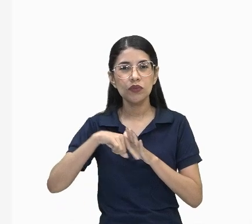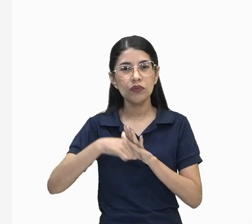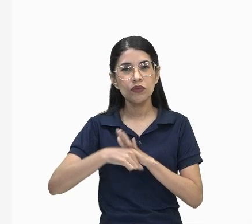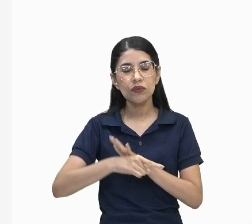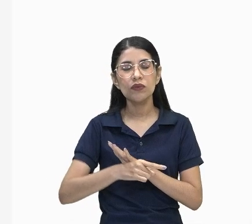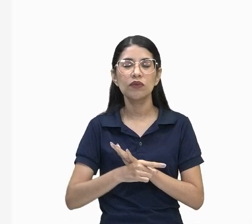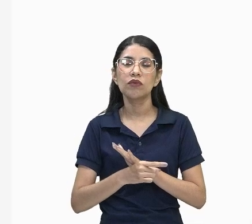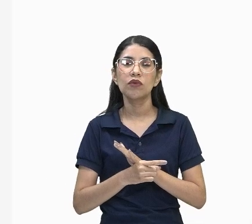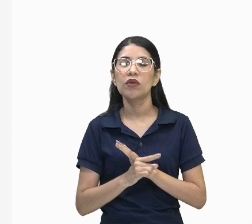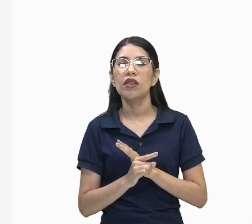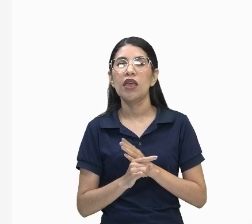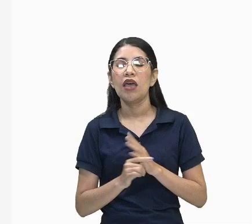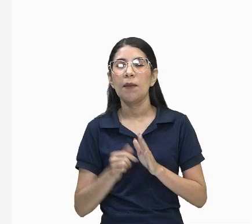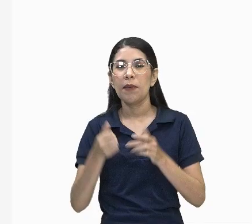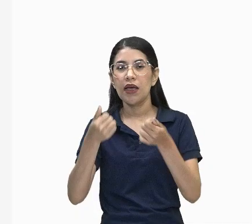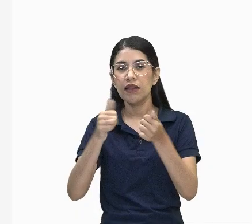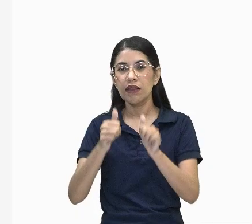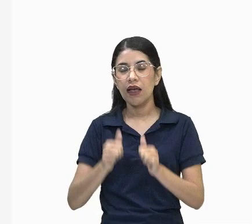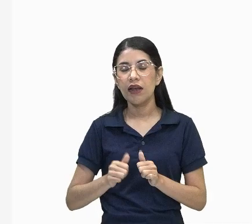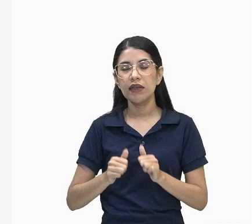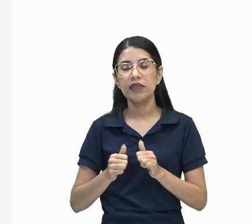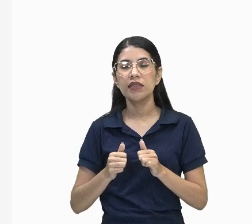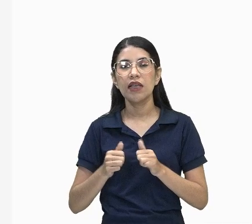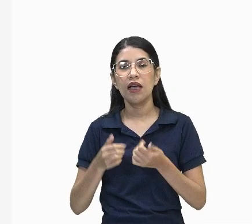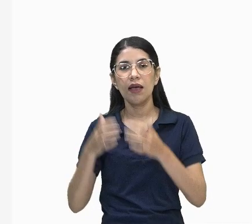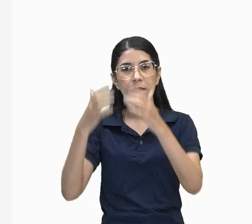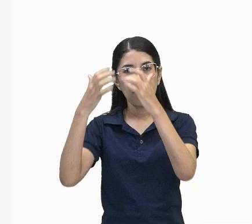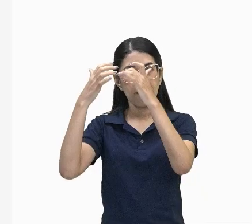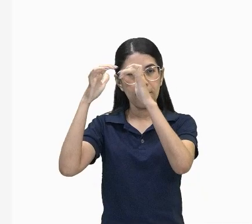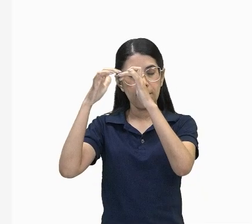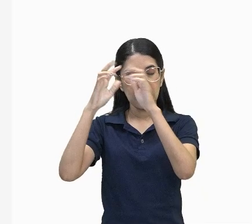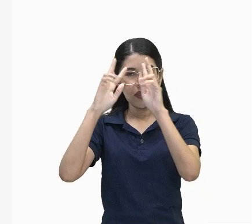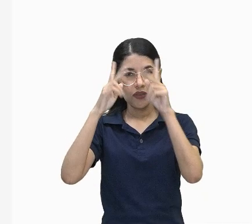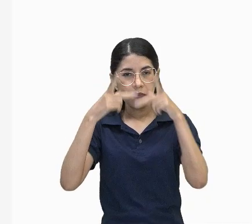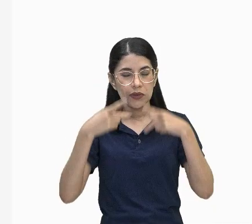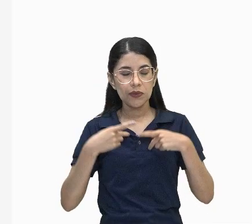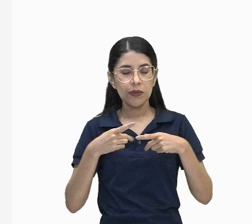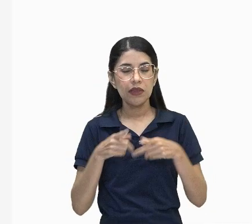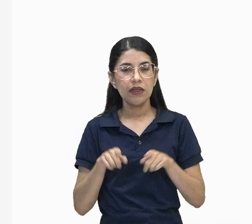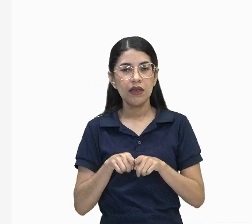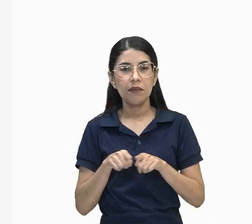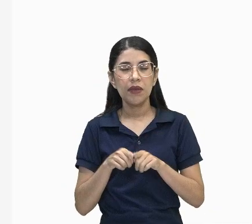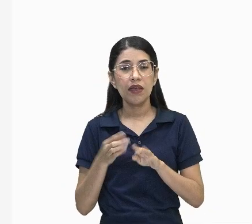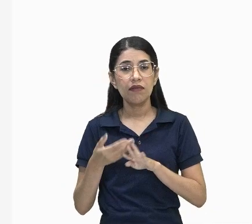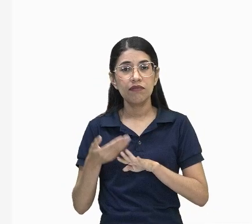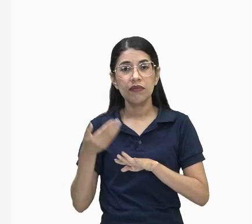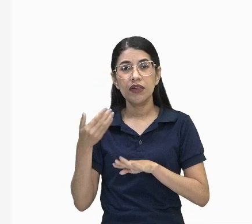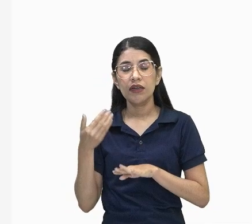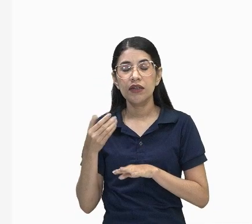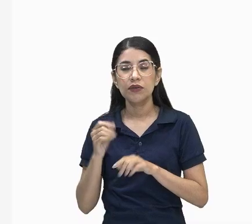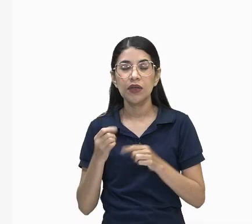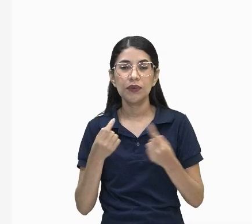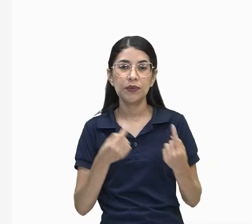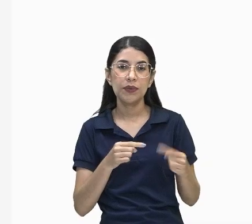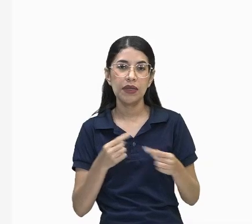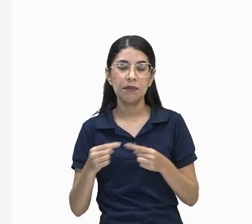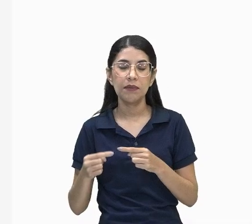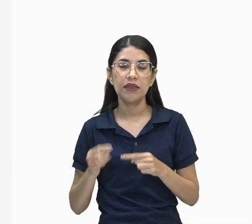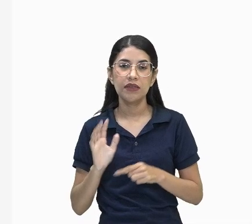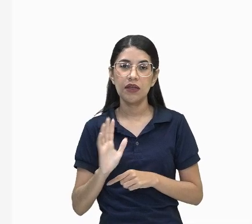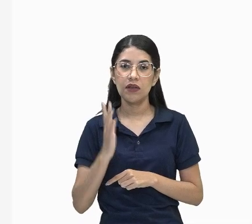faz na alma humana, na complexidade da mente humana, ele vai antecipar os debates